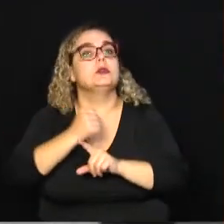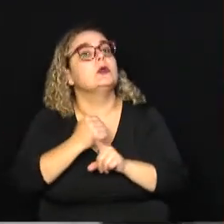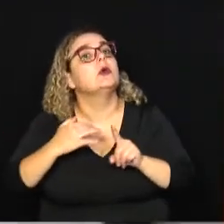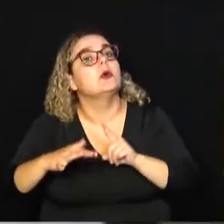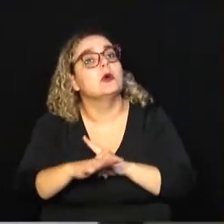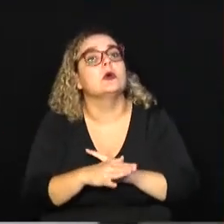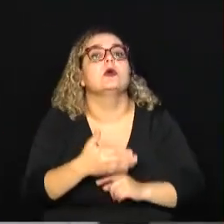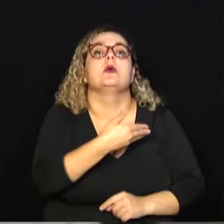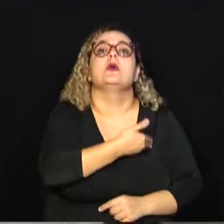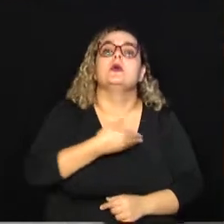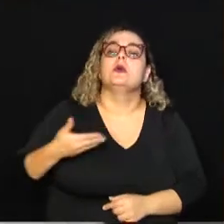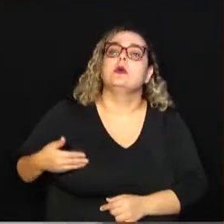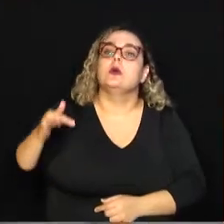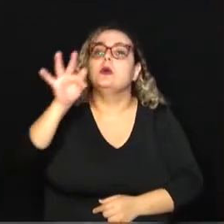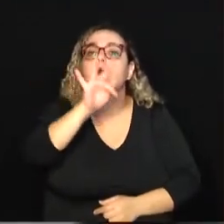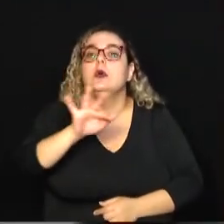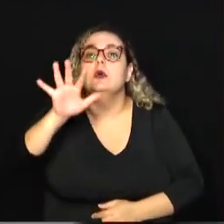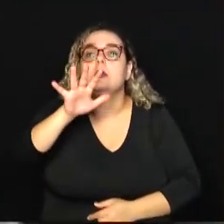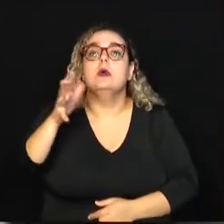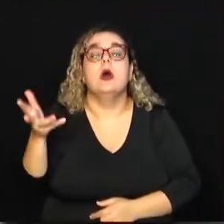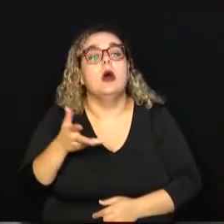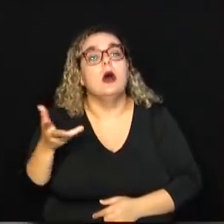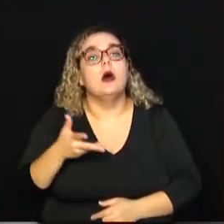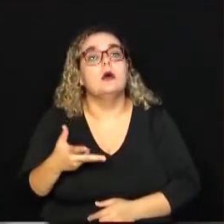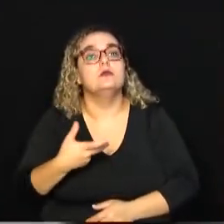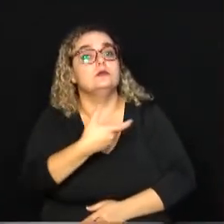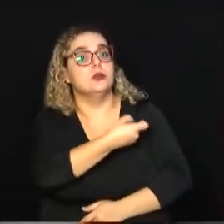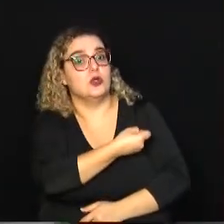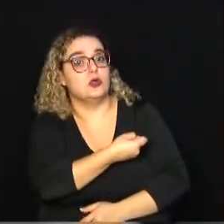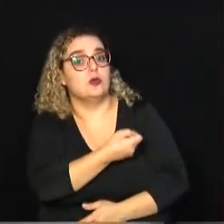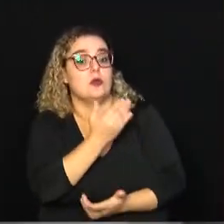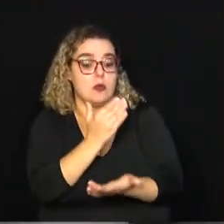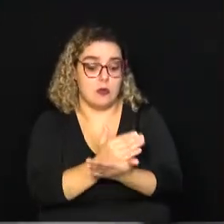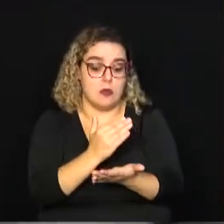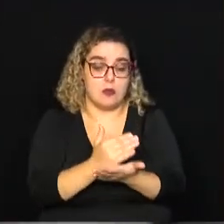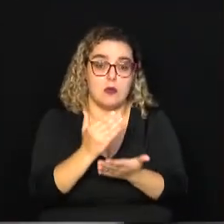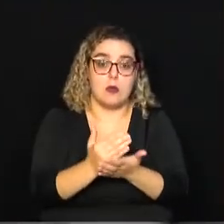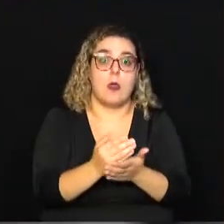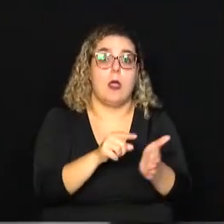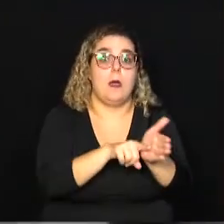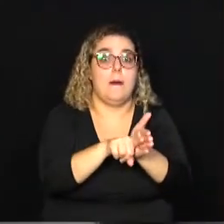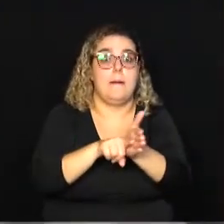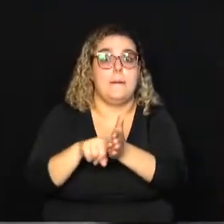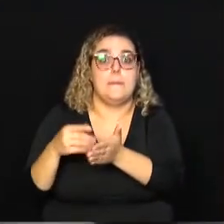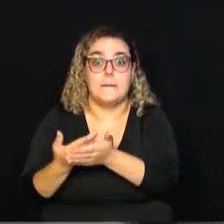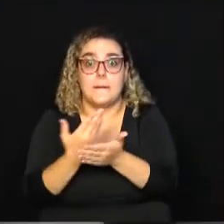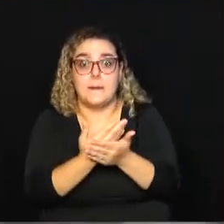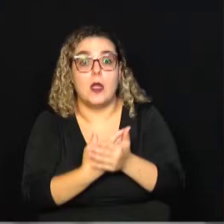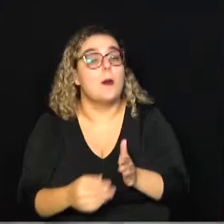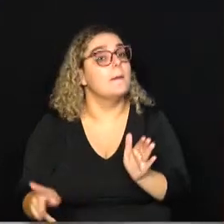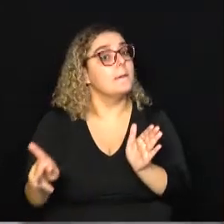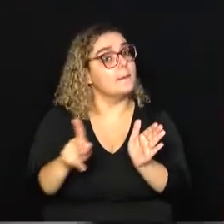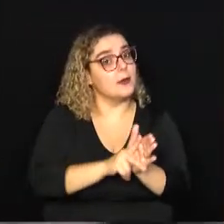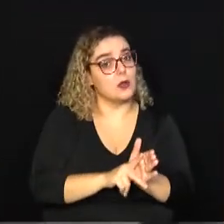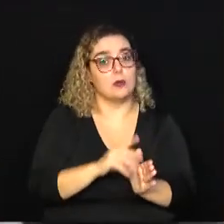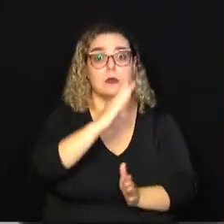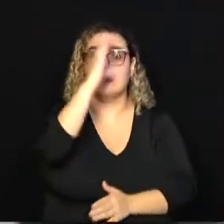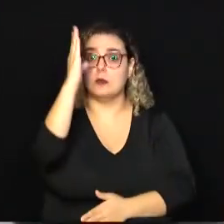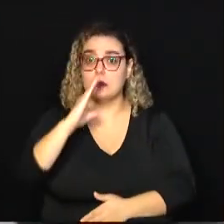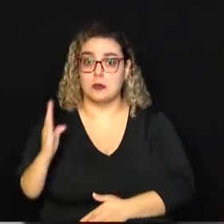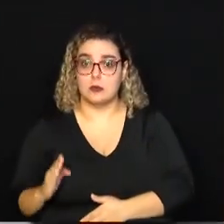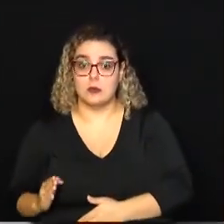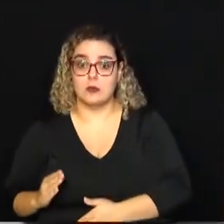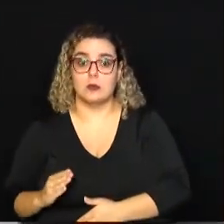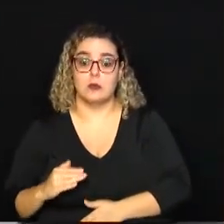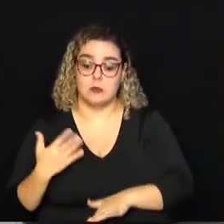federal agilize a entrega de vacinas, para que o governo federal financie pesquisa com vacina própria brasileira, para os ciclos de